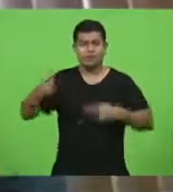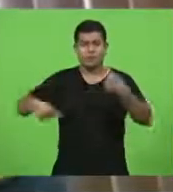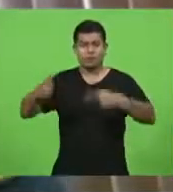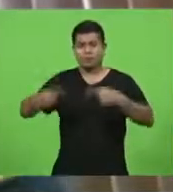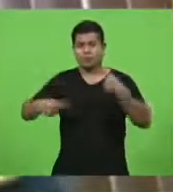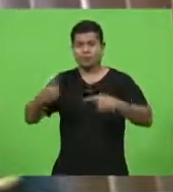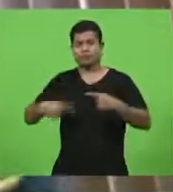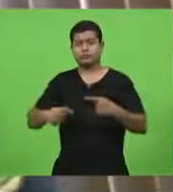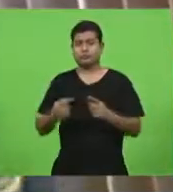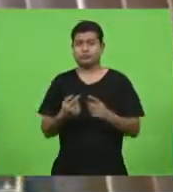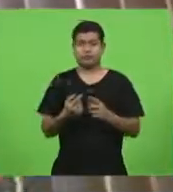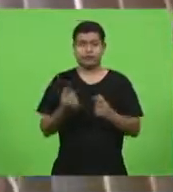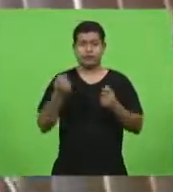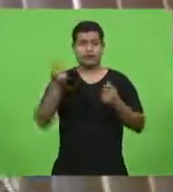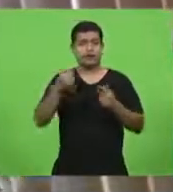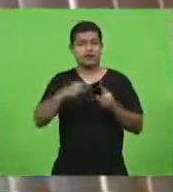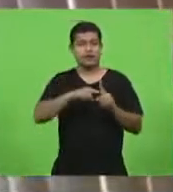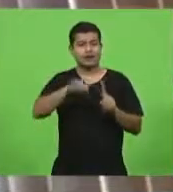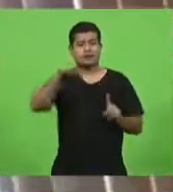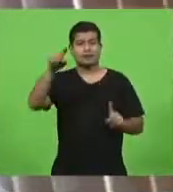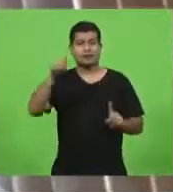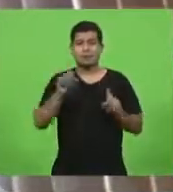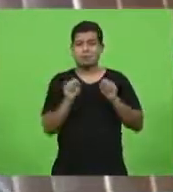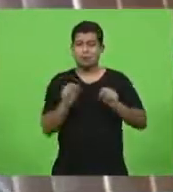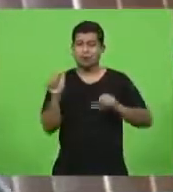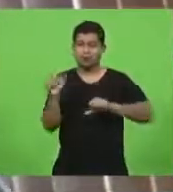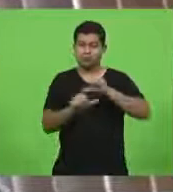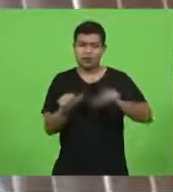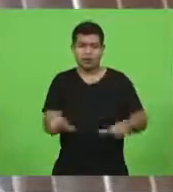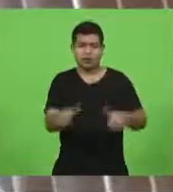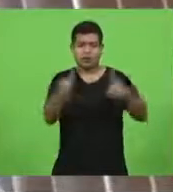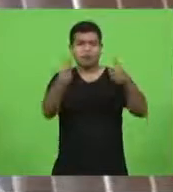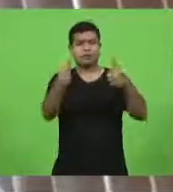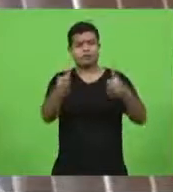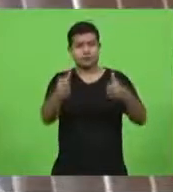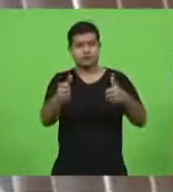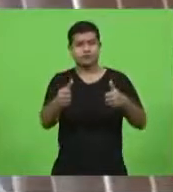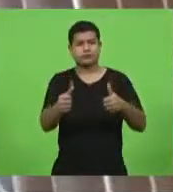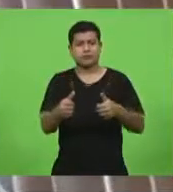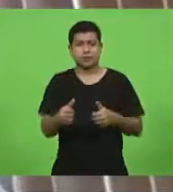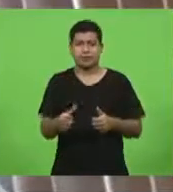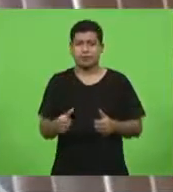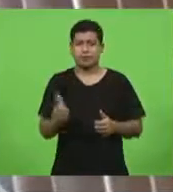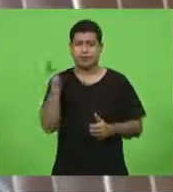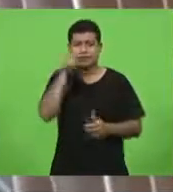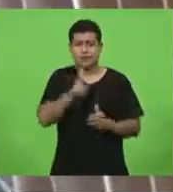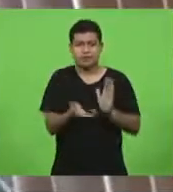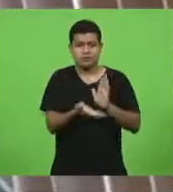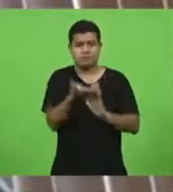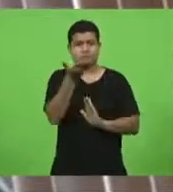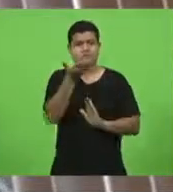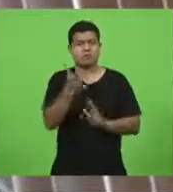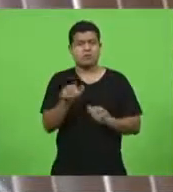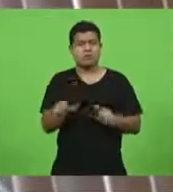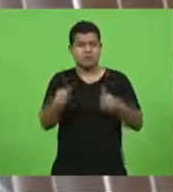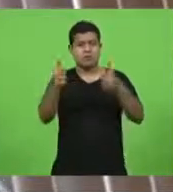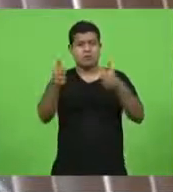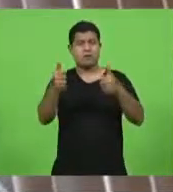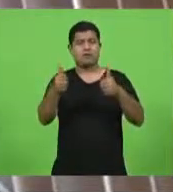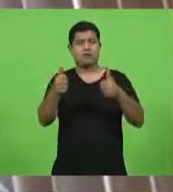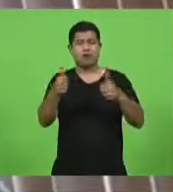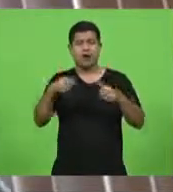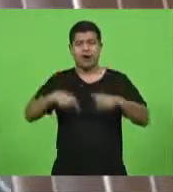os índices, sobre o que pode ser melhorado, os índices melhorarem ainda mais aqui em todo o